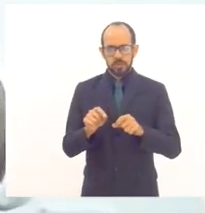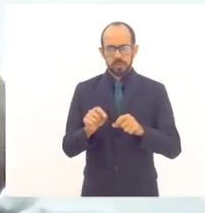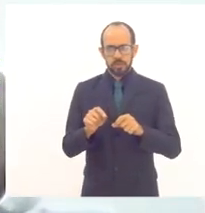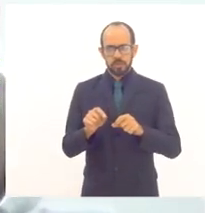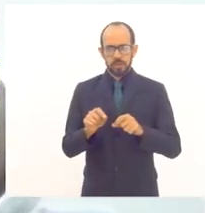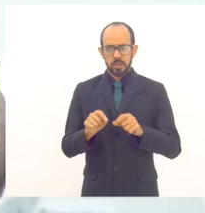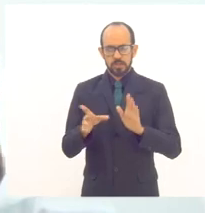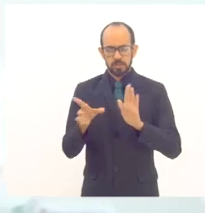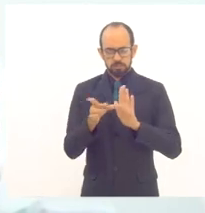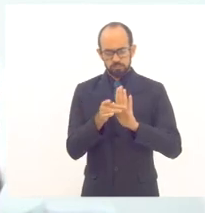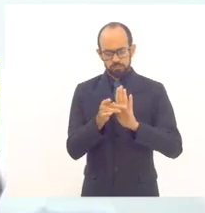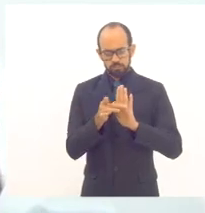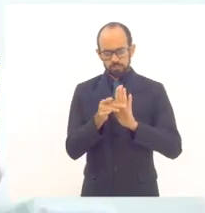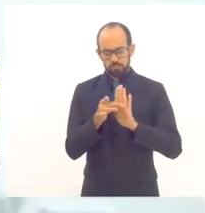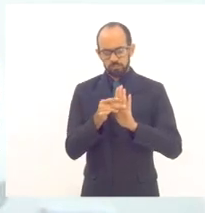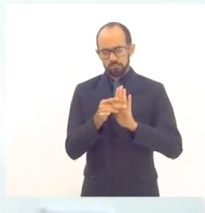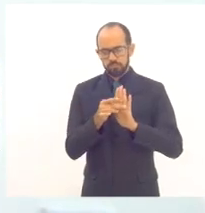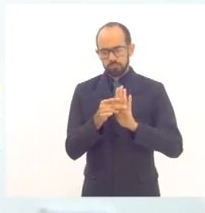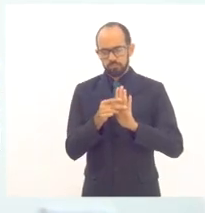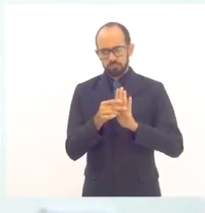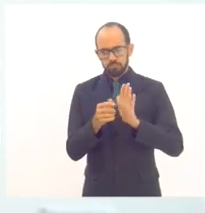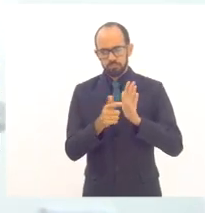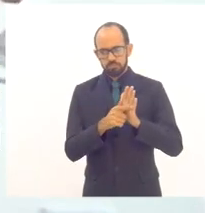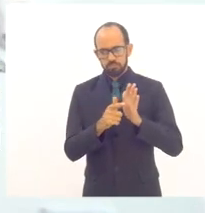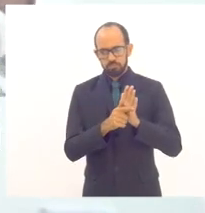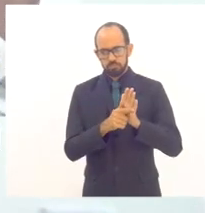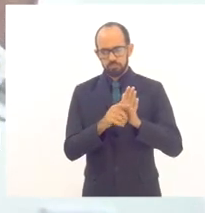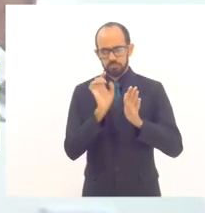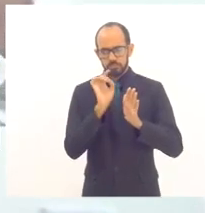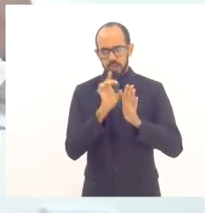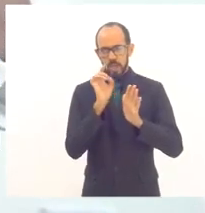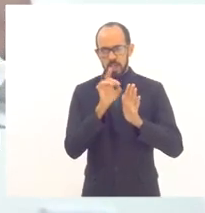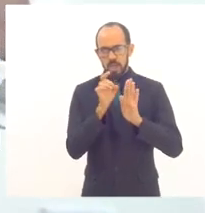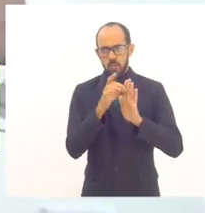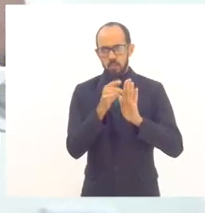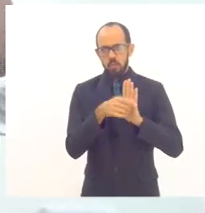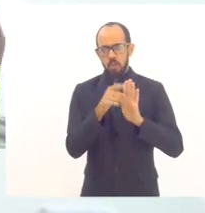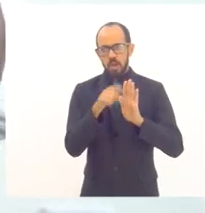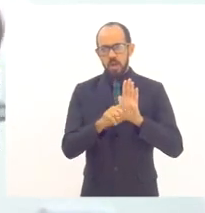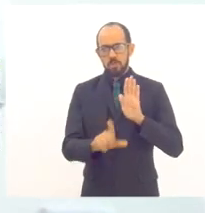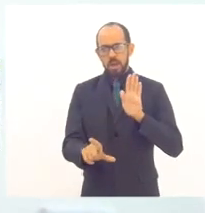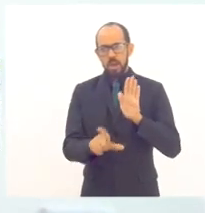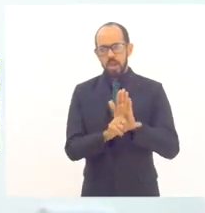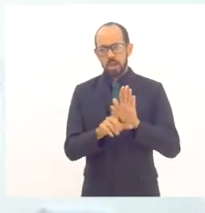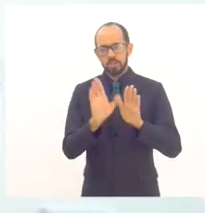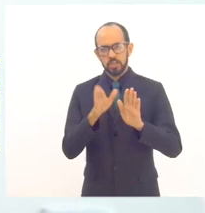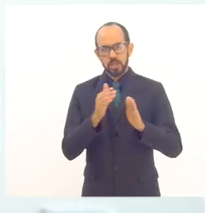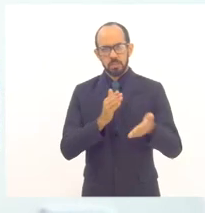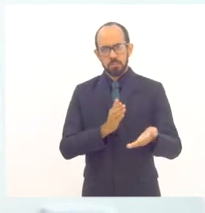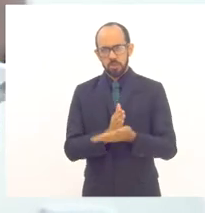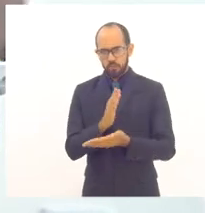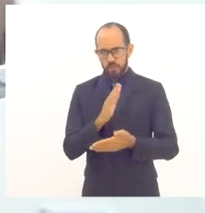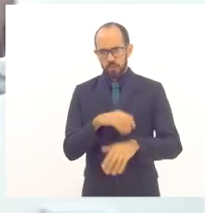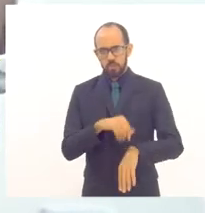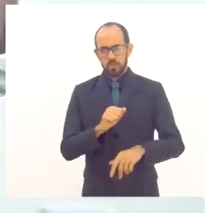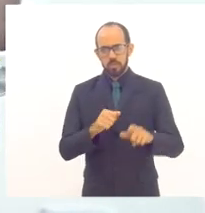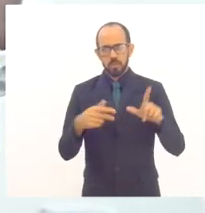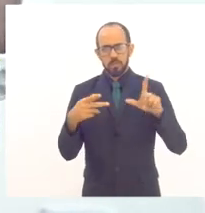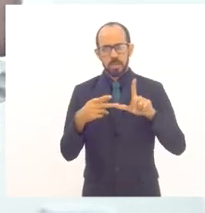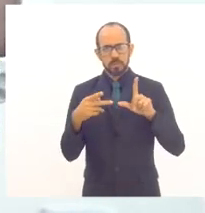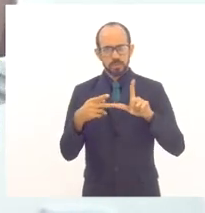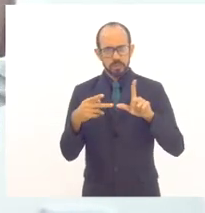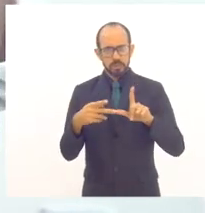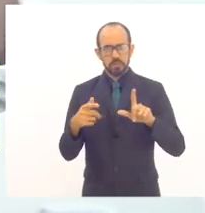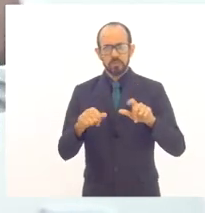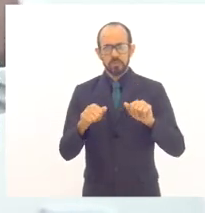Esses adesivos, mestre Paulão, cada um deles é uma lei já existente. Lei do passe livre,